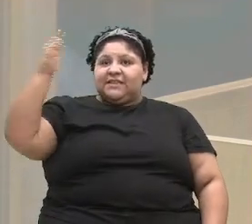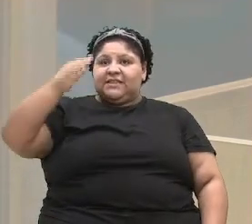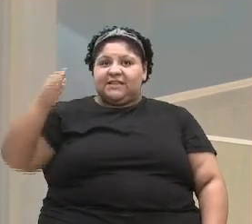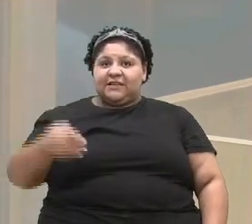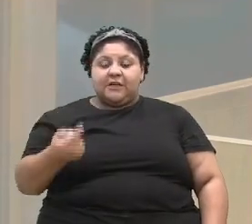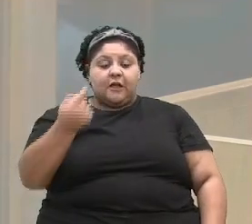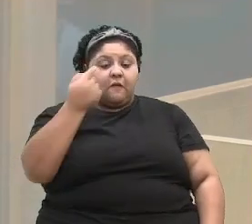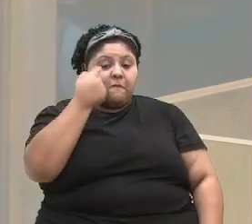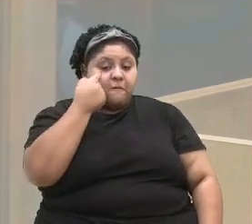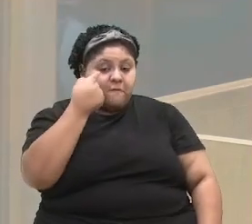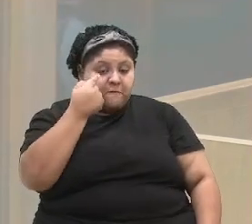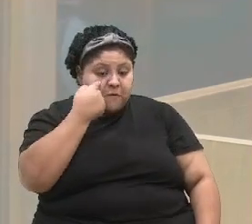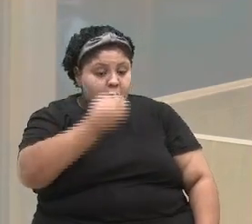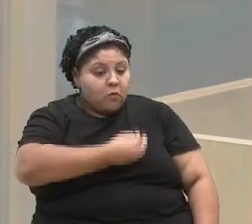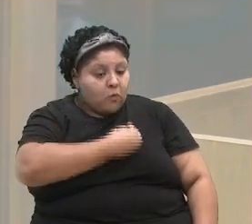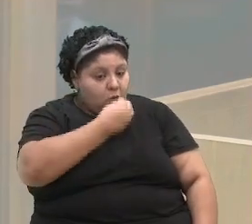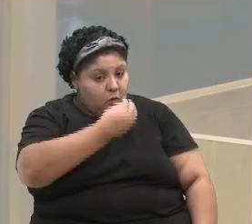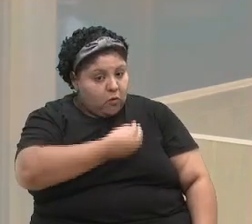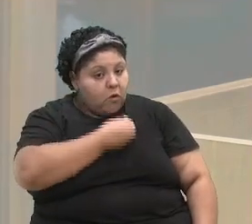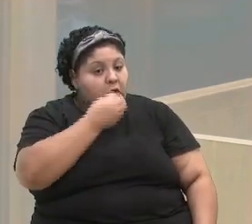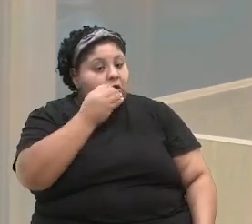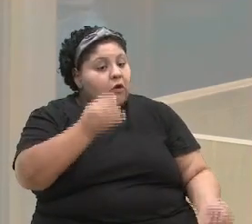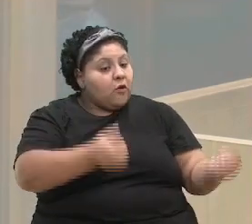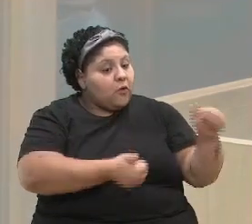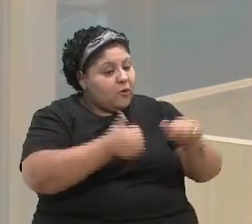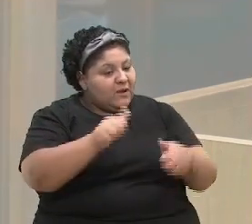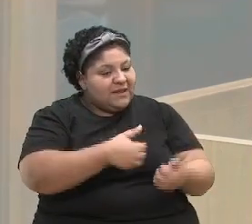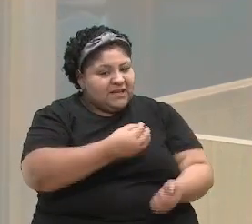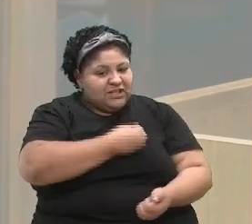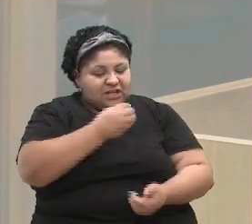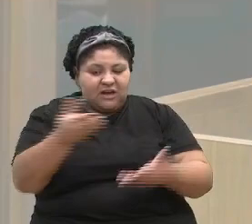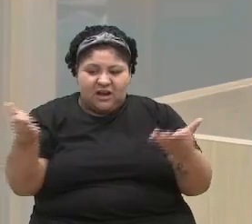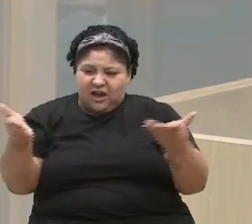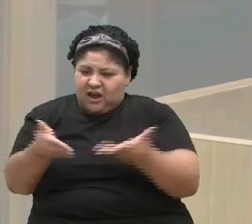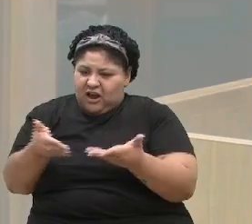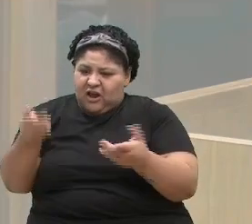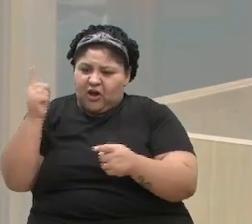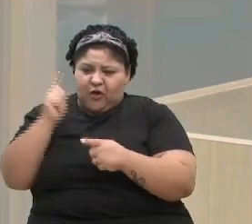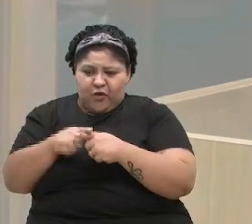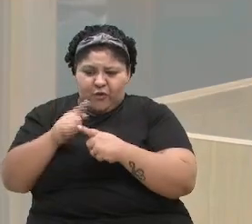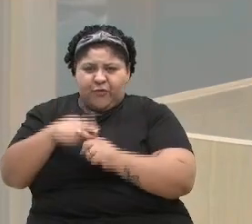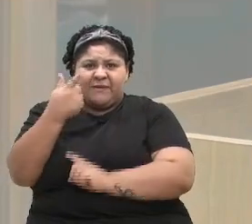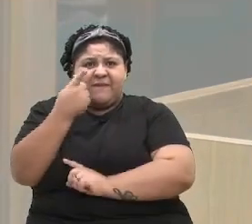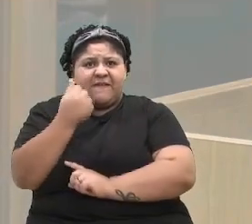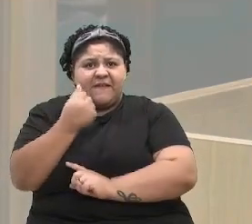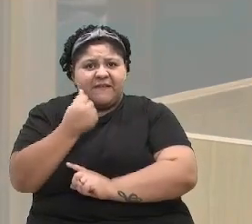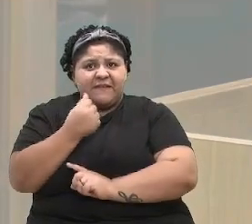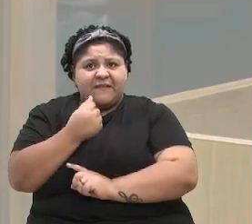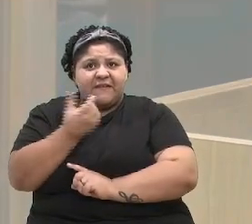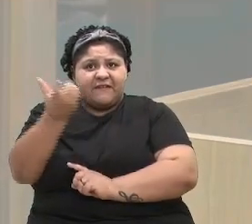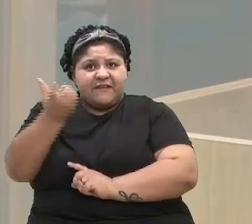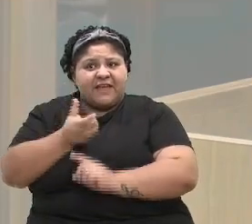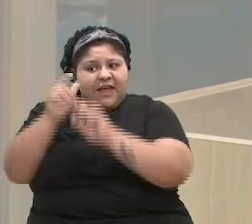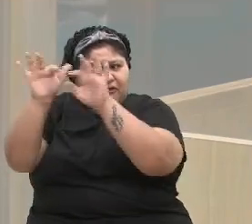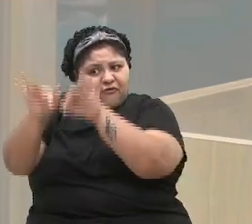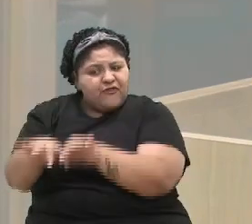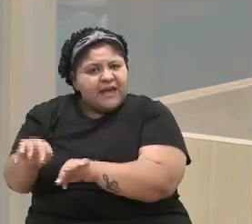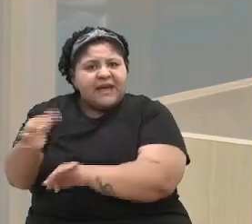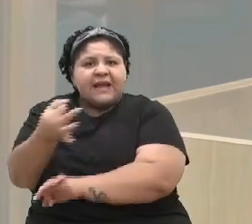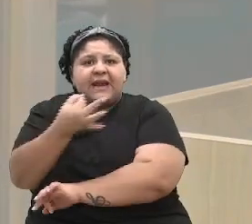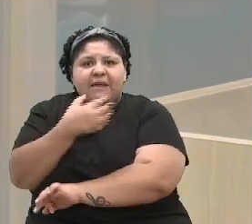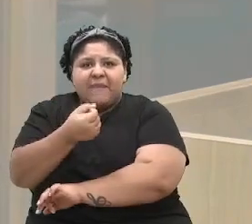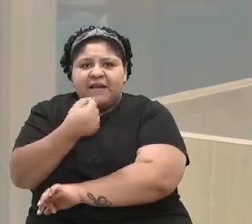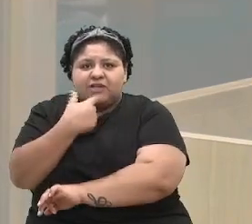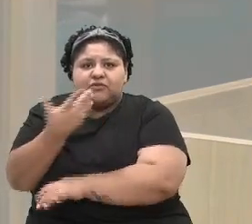manteve as crianças vivas e com qualidade de vida, e agora, provavelmente, por questões financeiras, estão querendo se desfazer. E